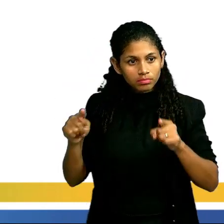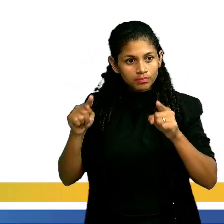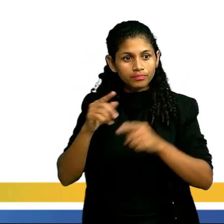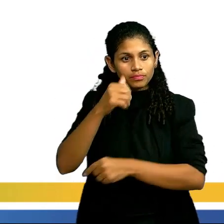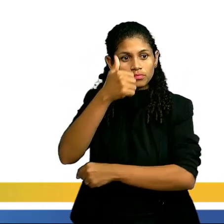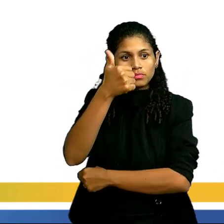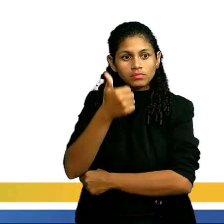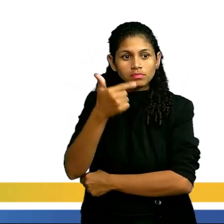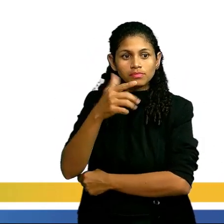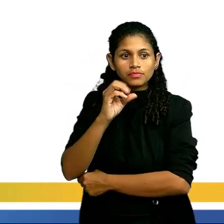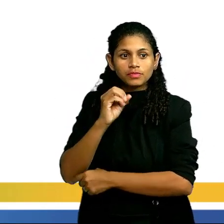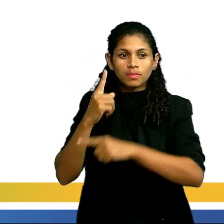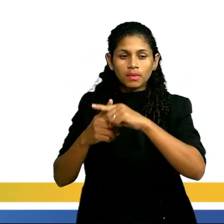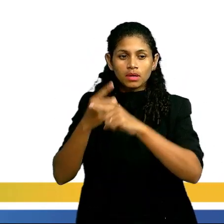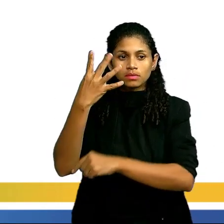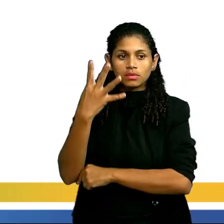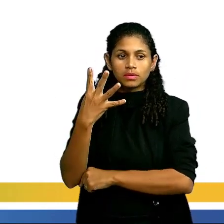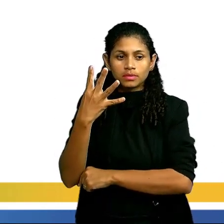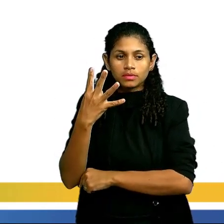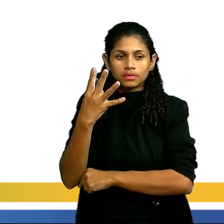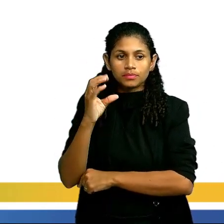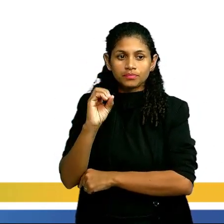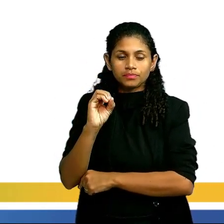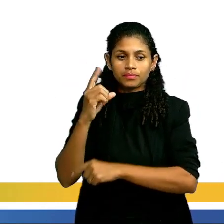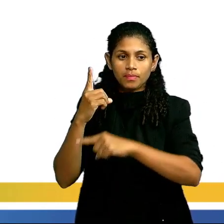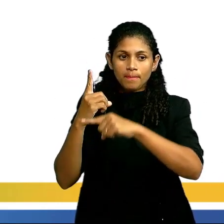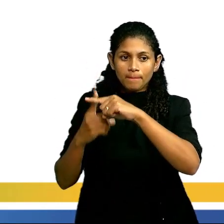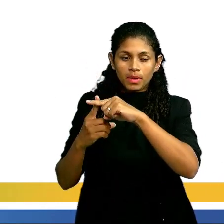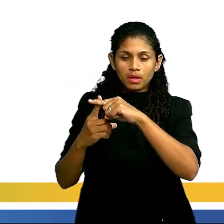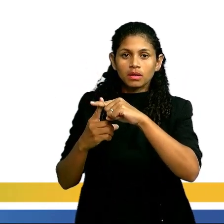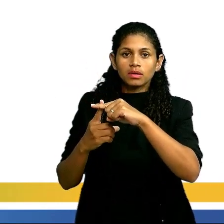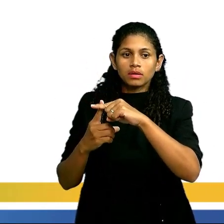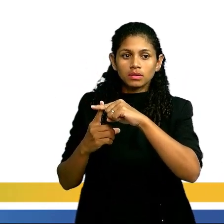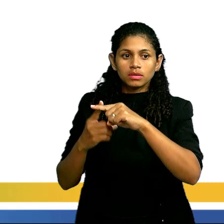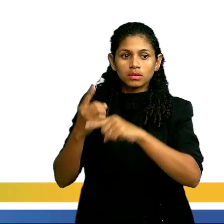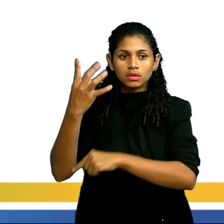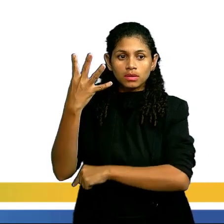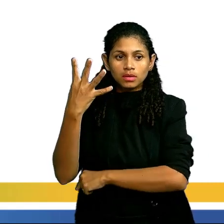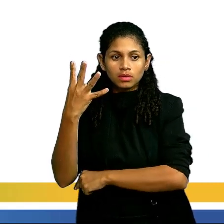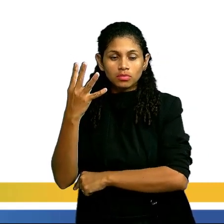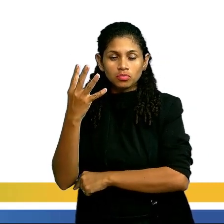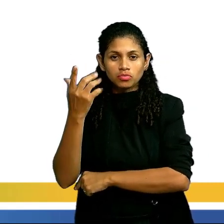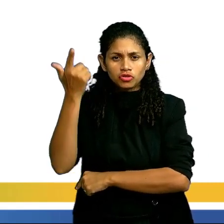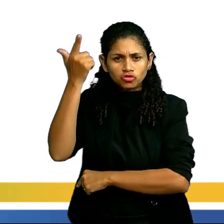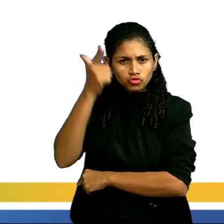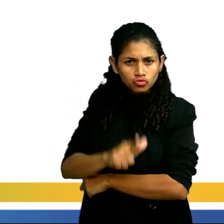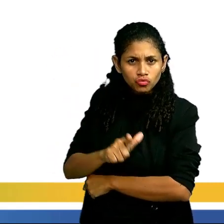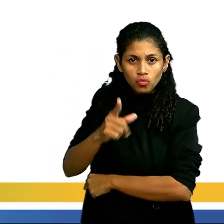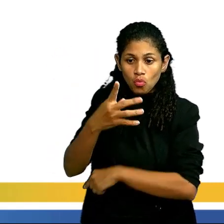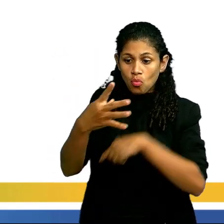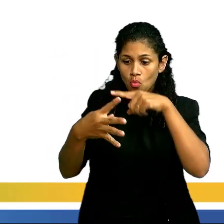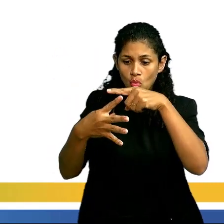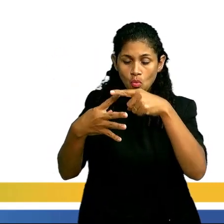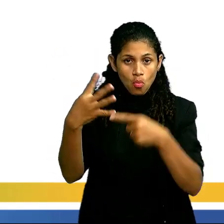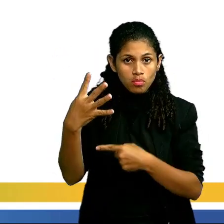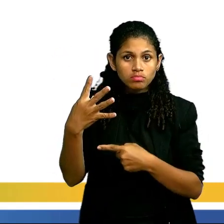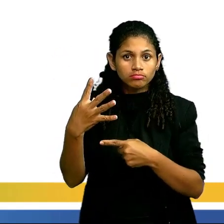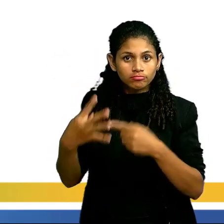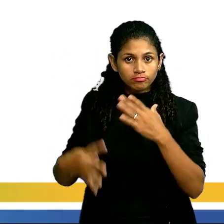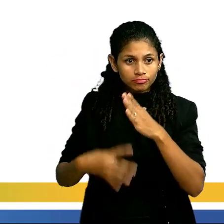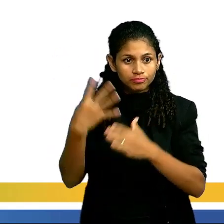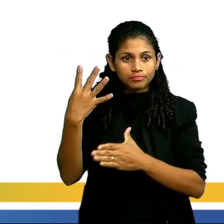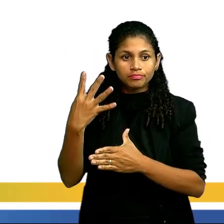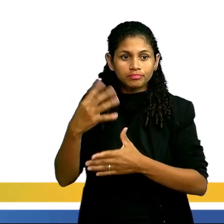120 mais 40, tá? Repetido 4 vezes, é 40 mais 40